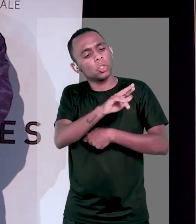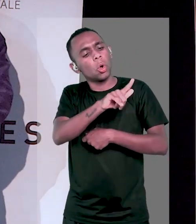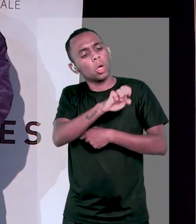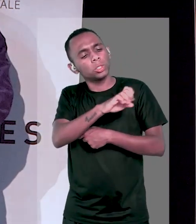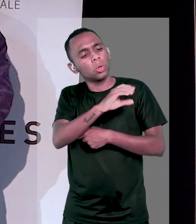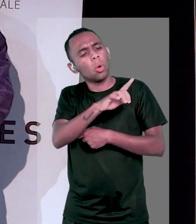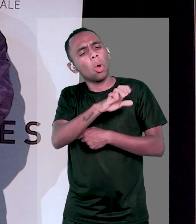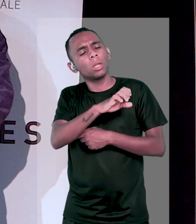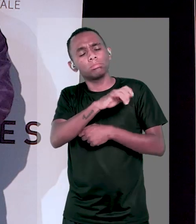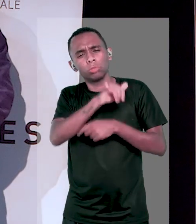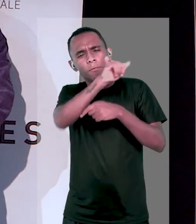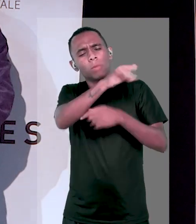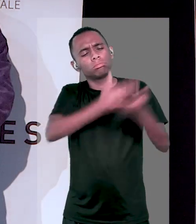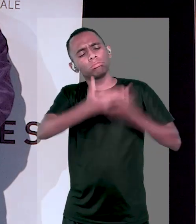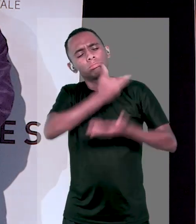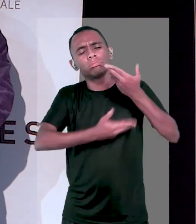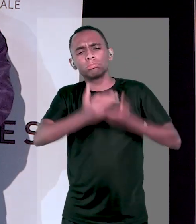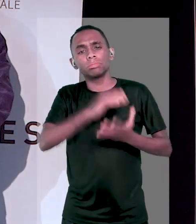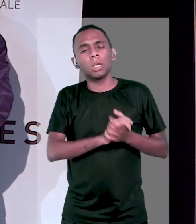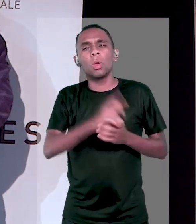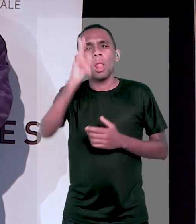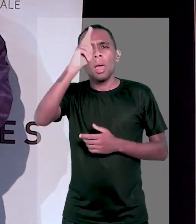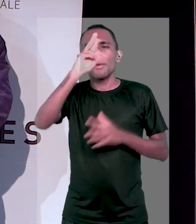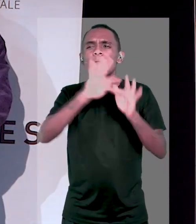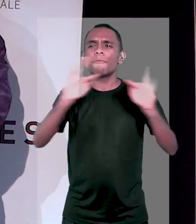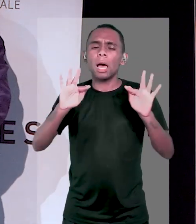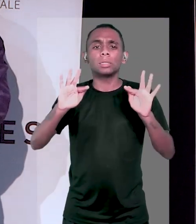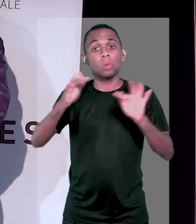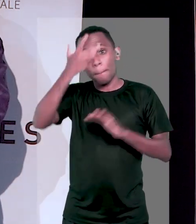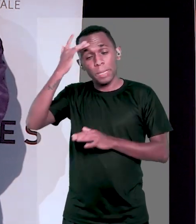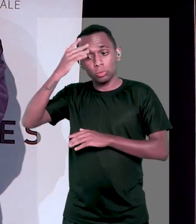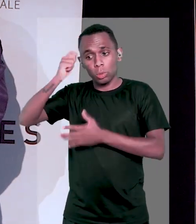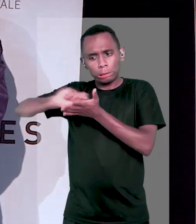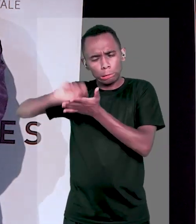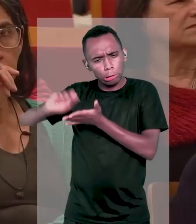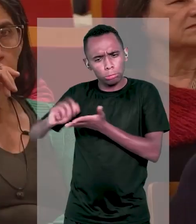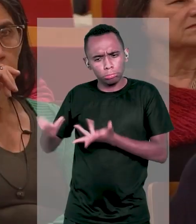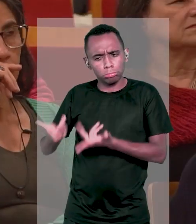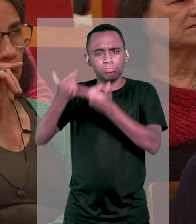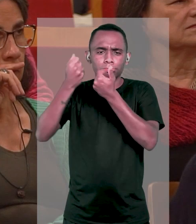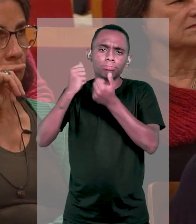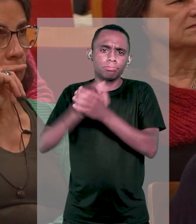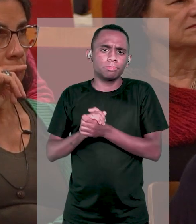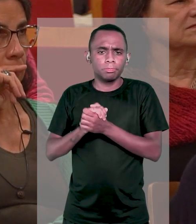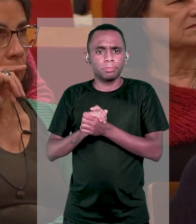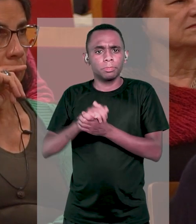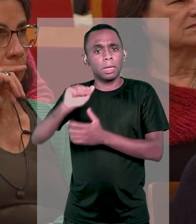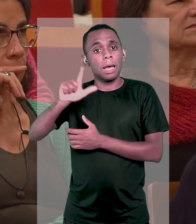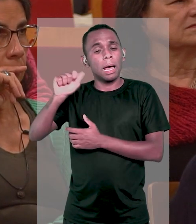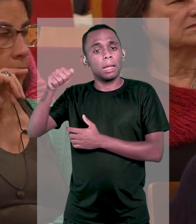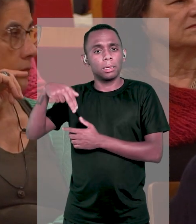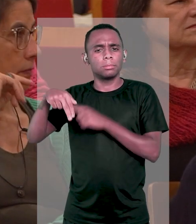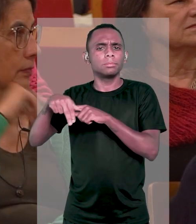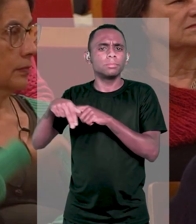poesia, filosofia, política e arte também, não é? Na plateia, um homem acena em concordância com Adalto. Na trajetória disso, a